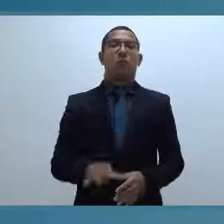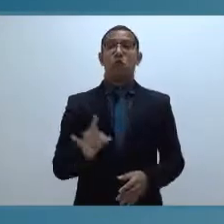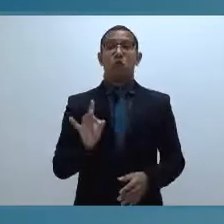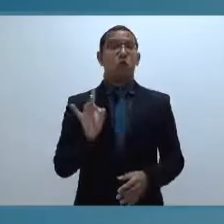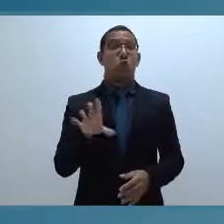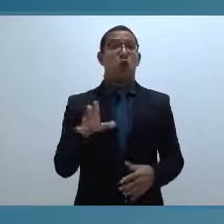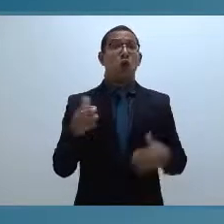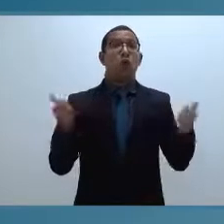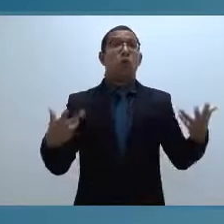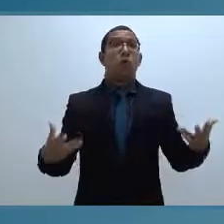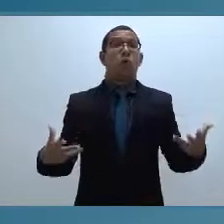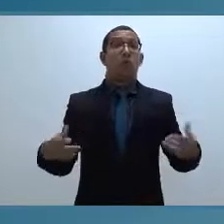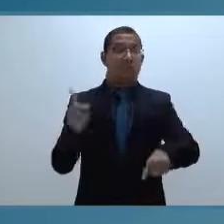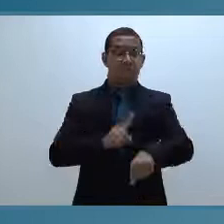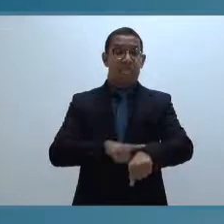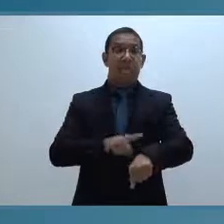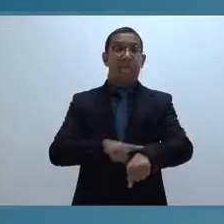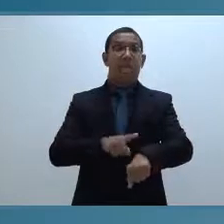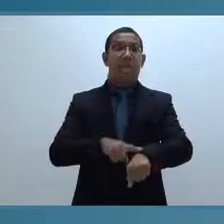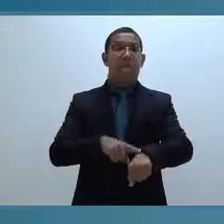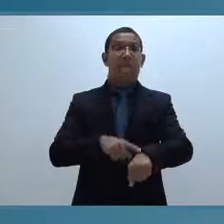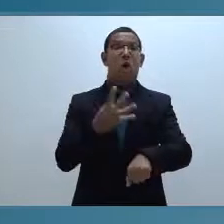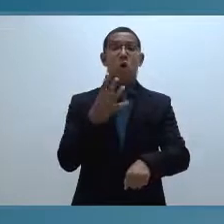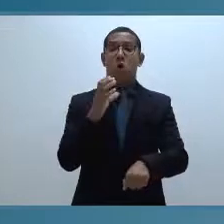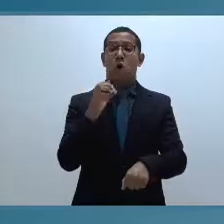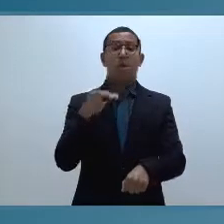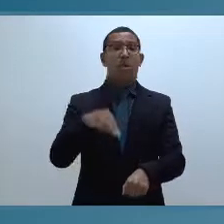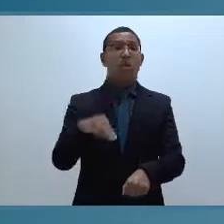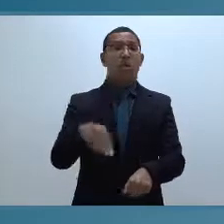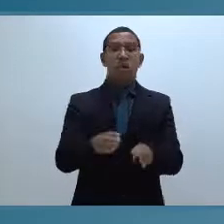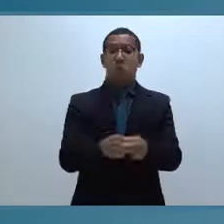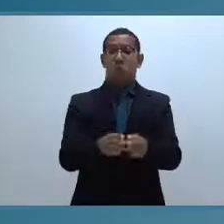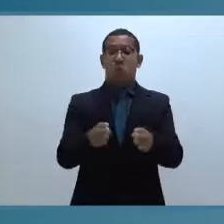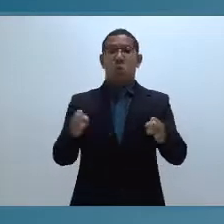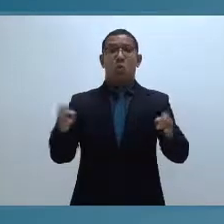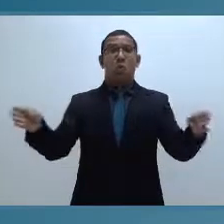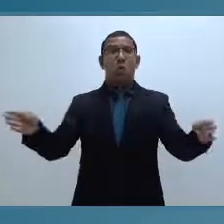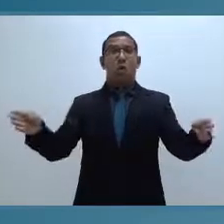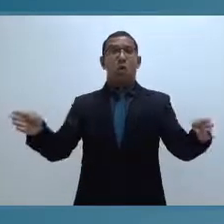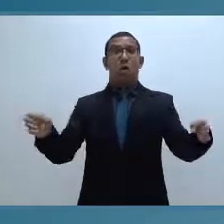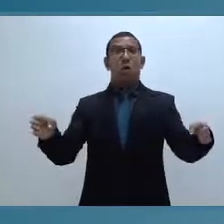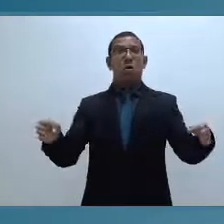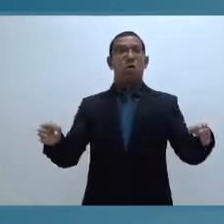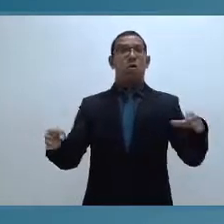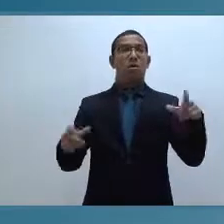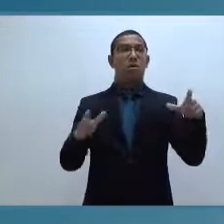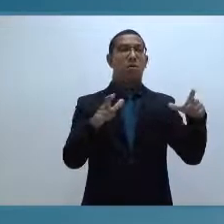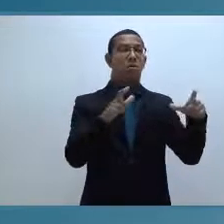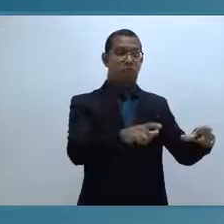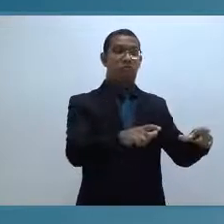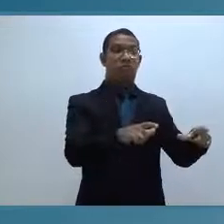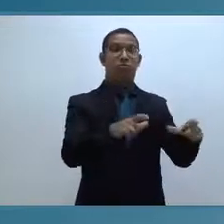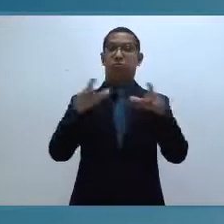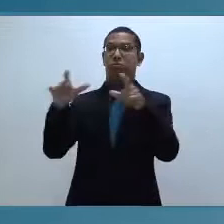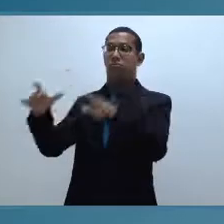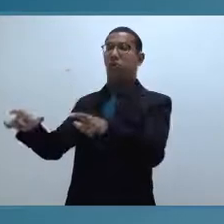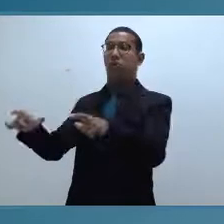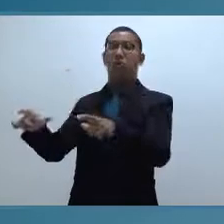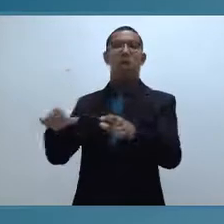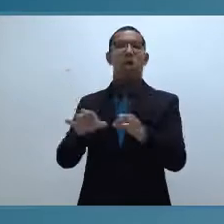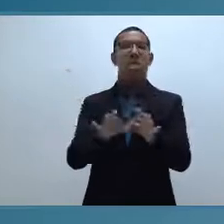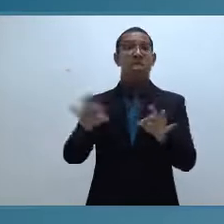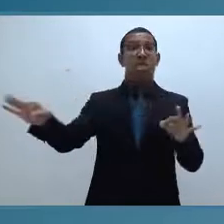ela não falou sobre as outras coisas, porque realmente é óbvio que a juíza não pediu. Então, eu vou